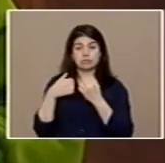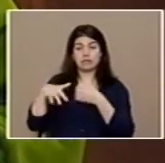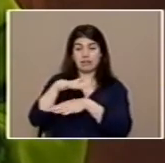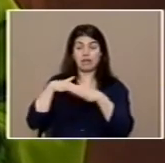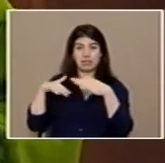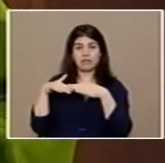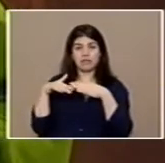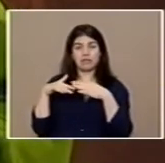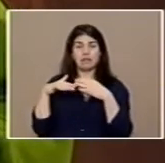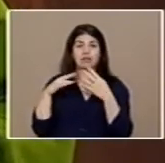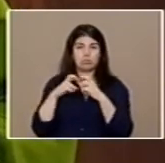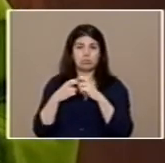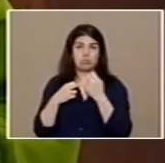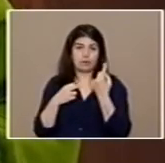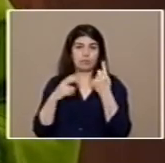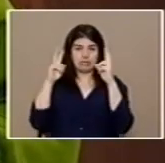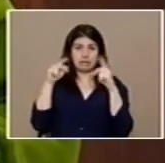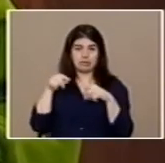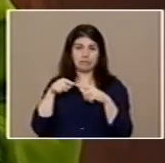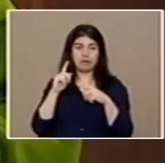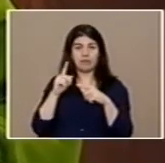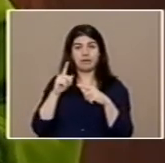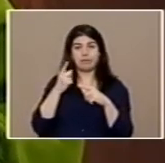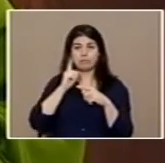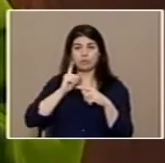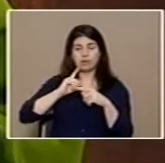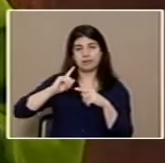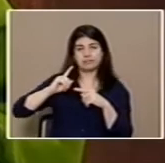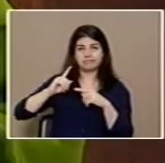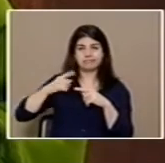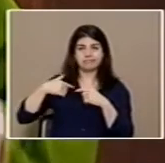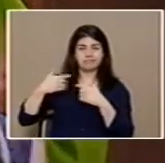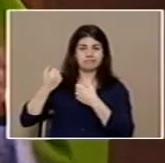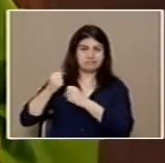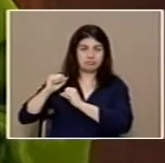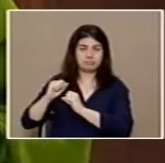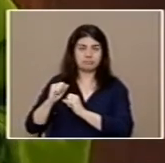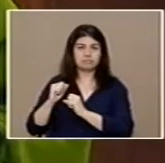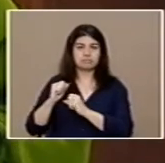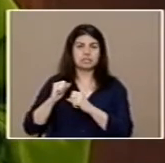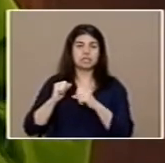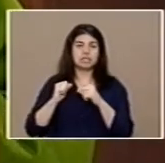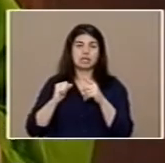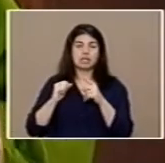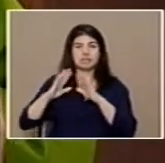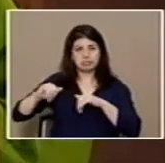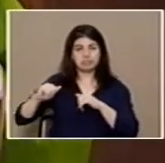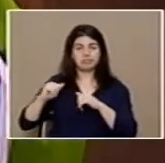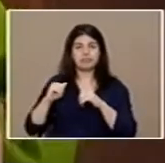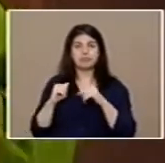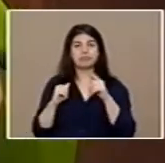a questão do repúdio da mulher a Jesus Volta referidas No